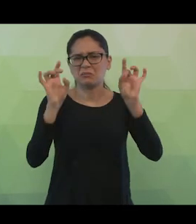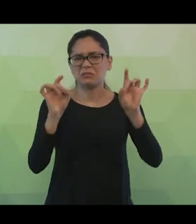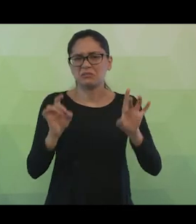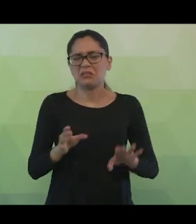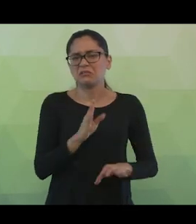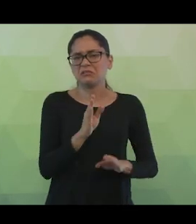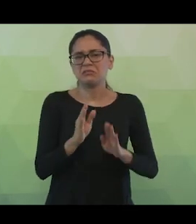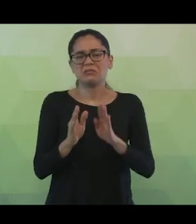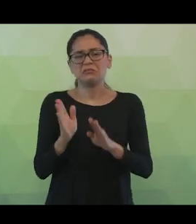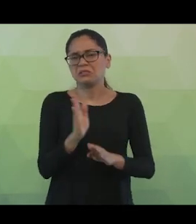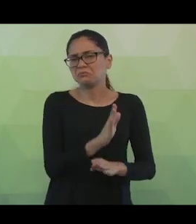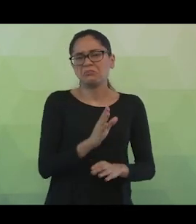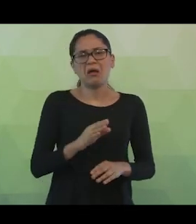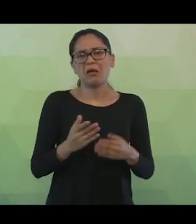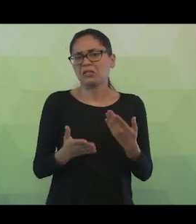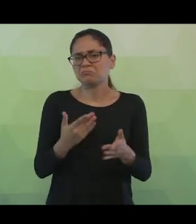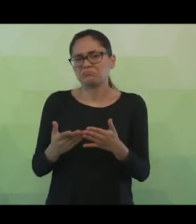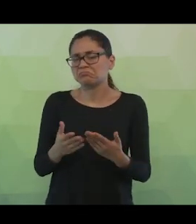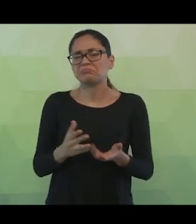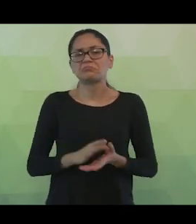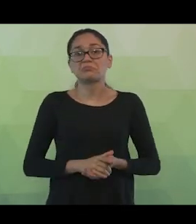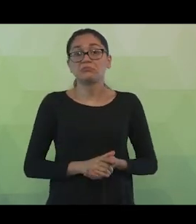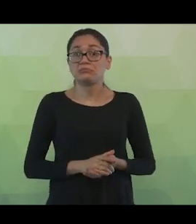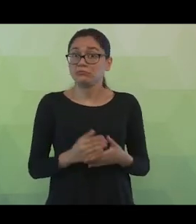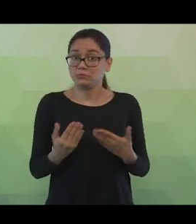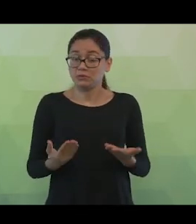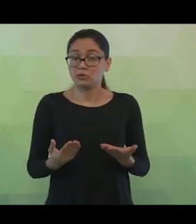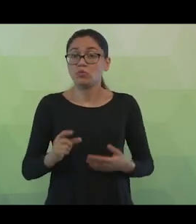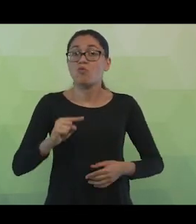alguma outra coisa qualquer. Por isso,